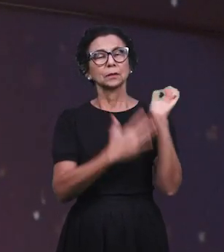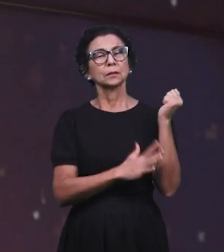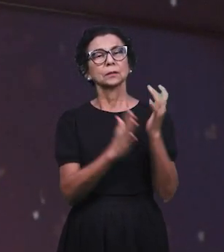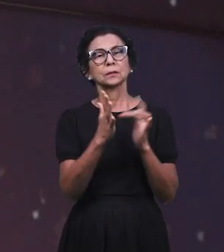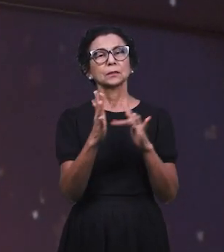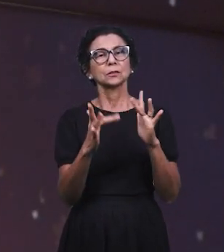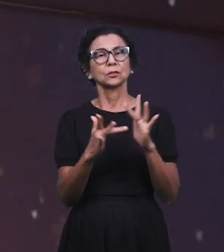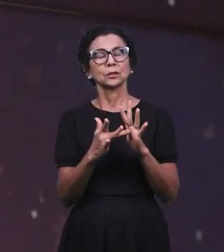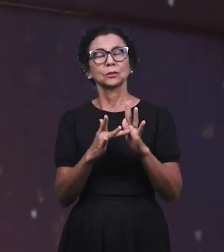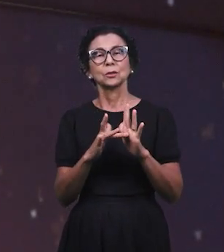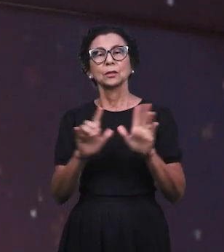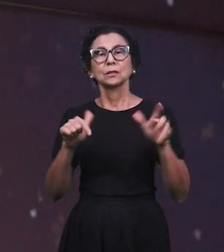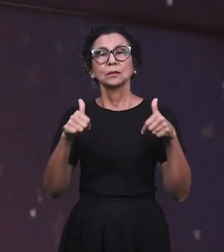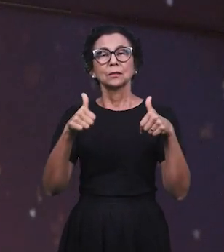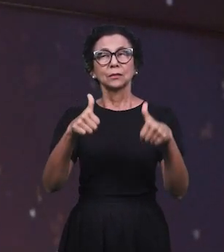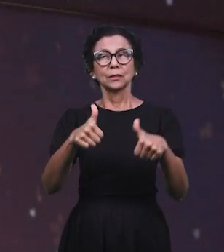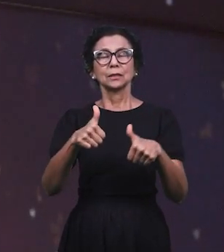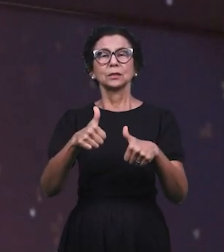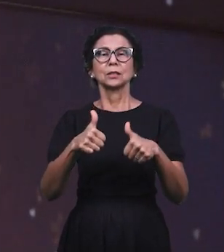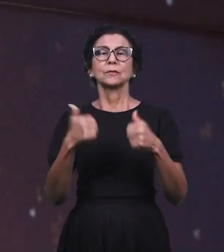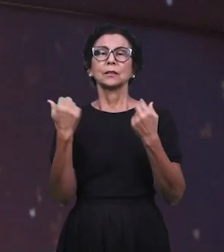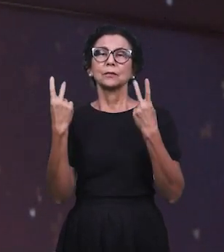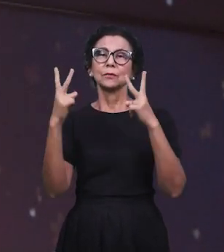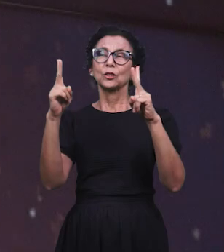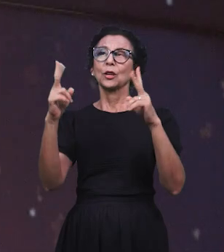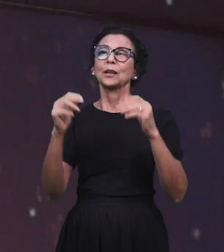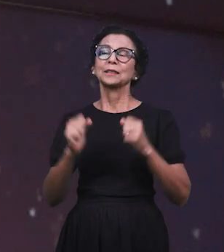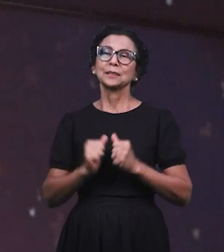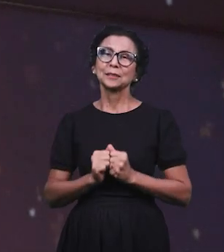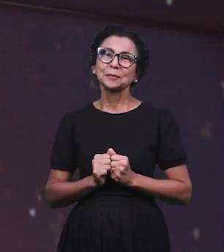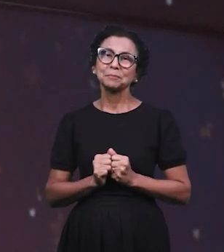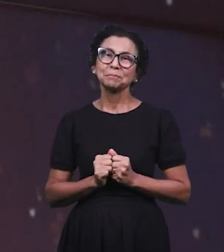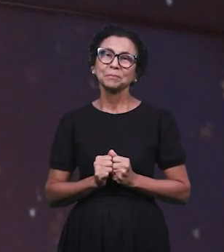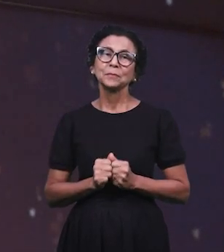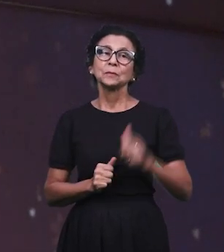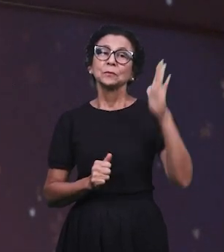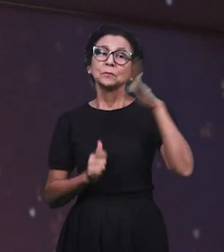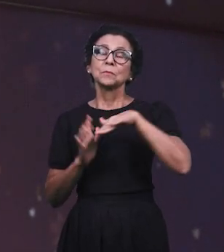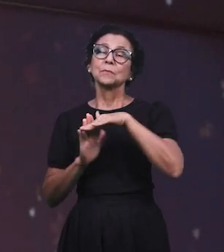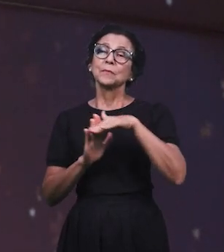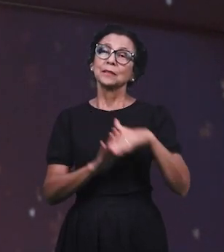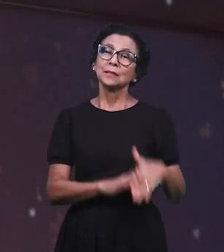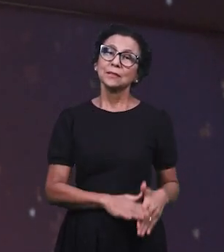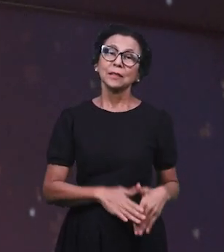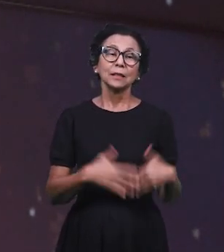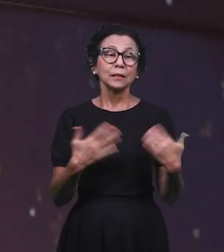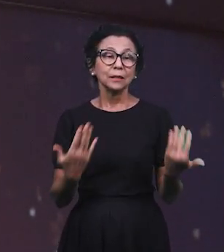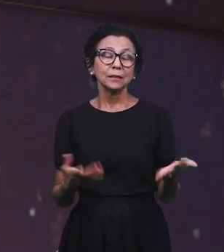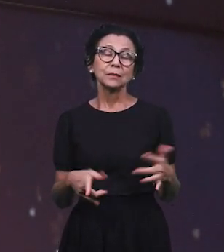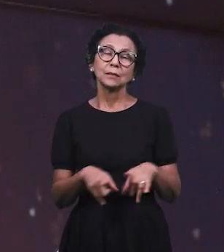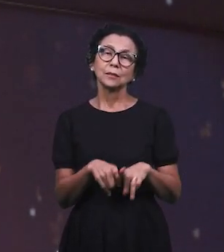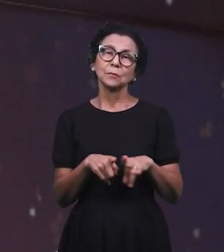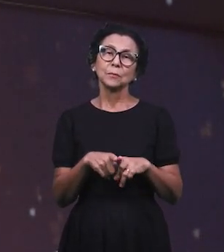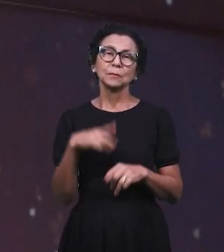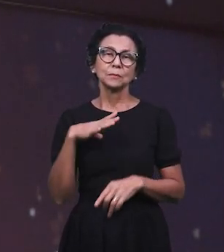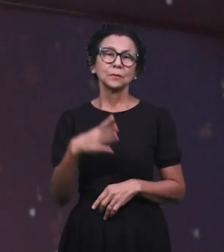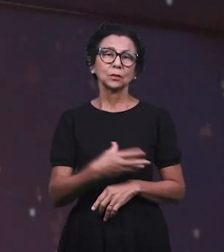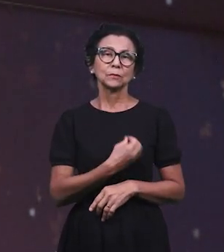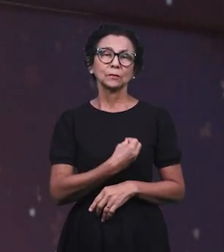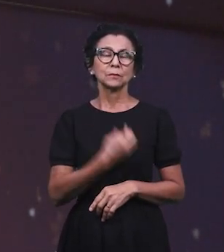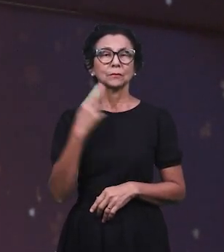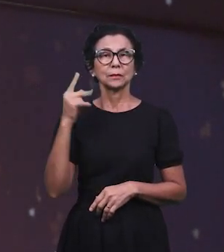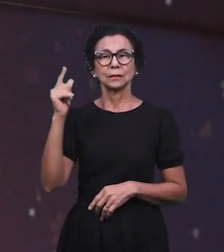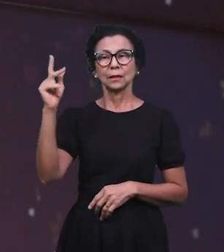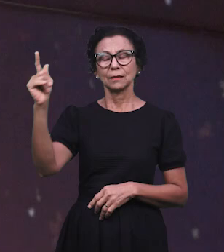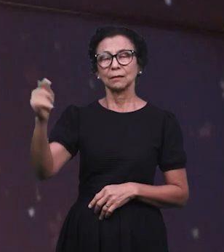ele. E aí virá o livramento, virá a vitória, as portas vão ser abertas e o benefício maior de salvação, que